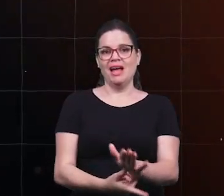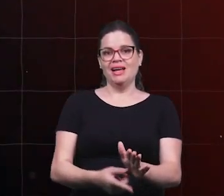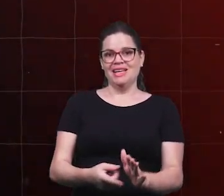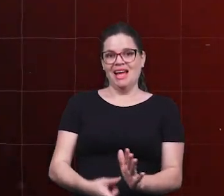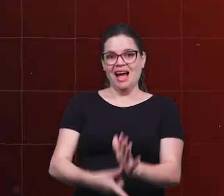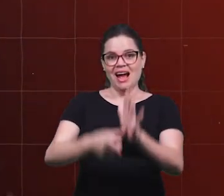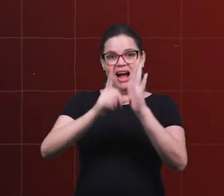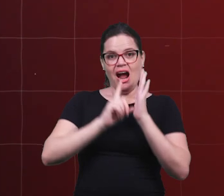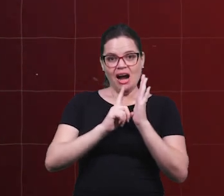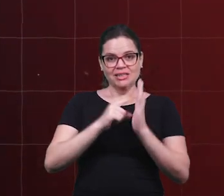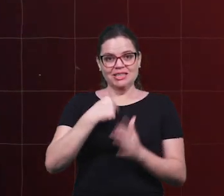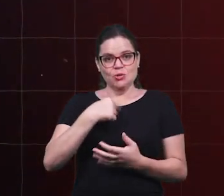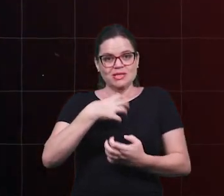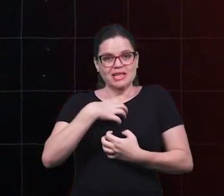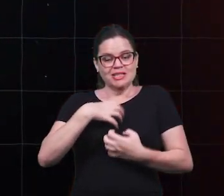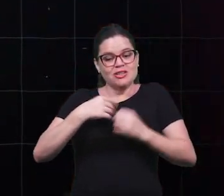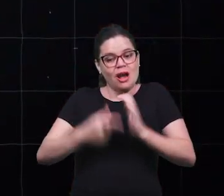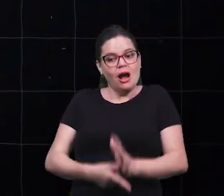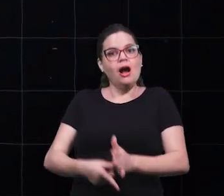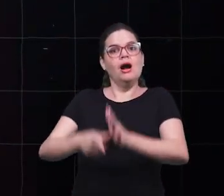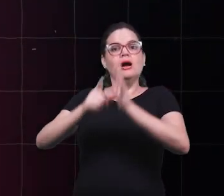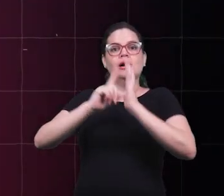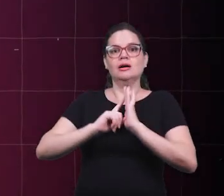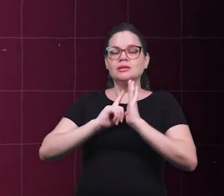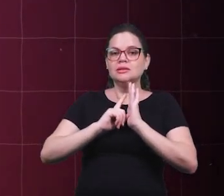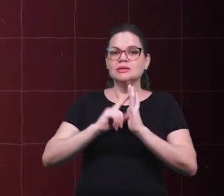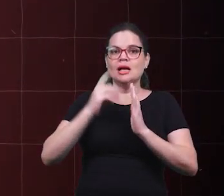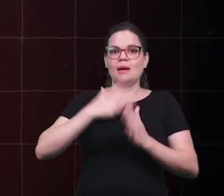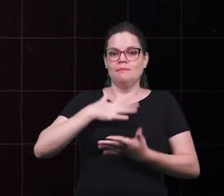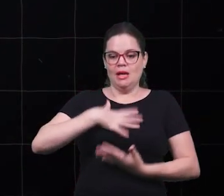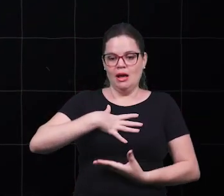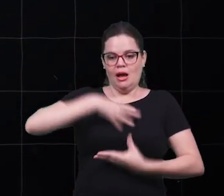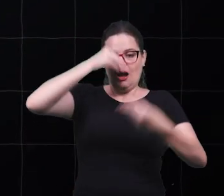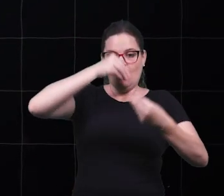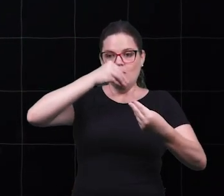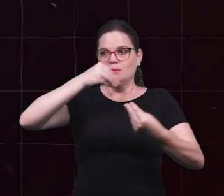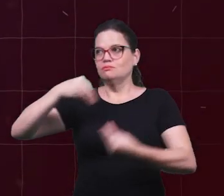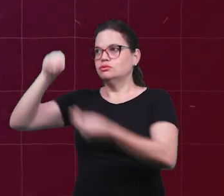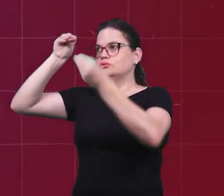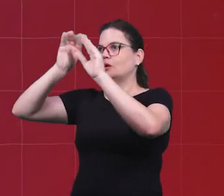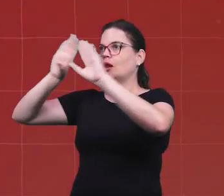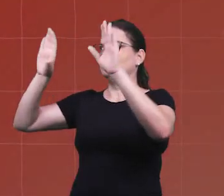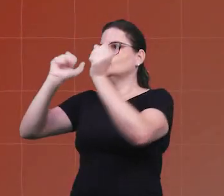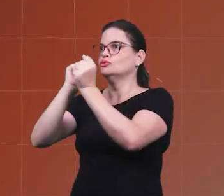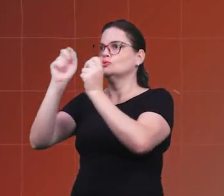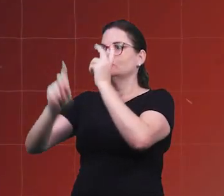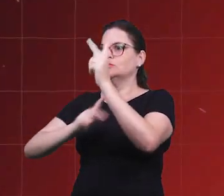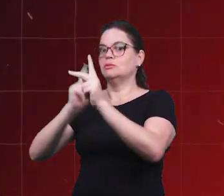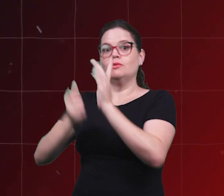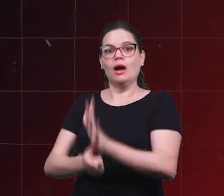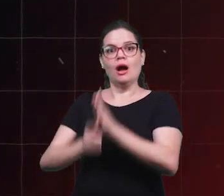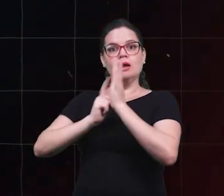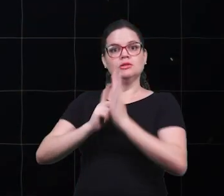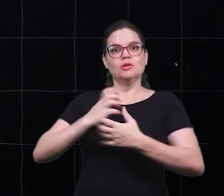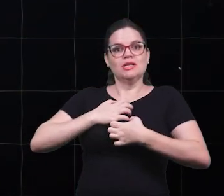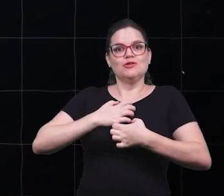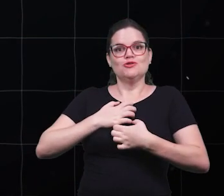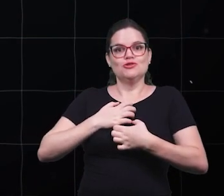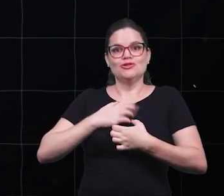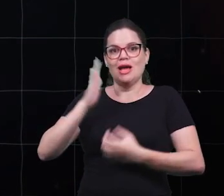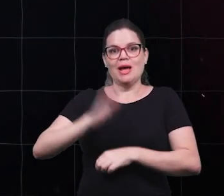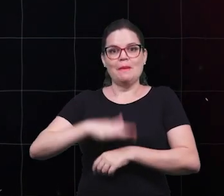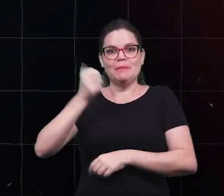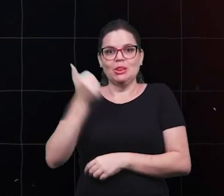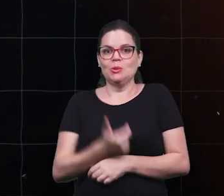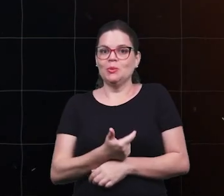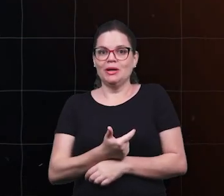me pôs a minha alma nos carros do meu povo excelente. Antes de eu o sentir. Ou seja, está além